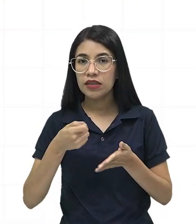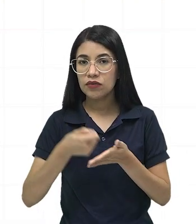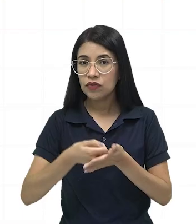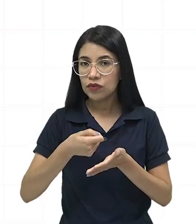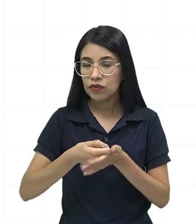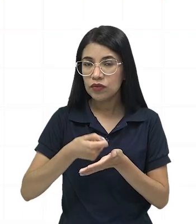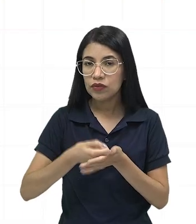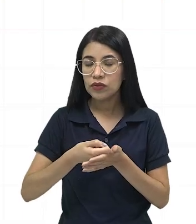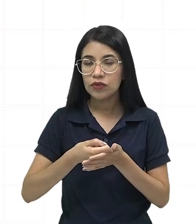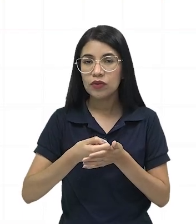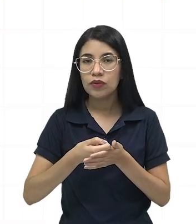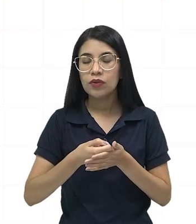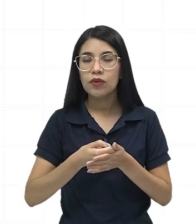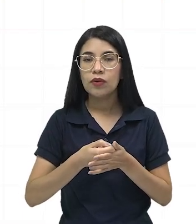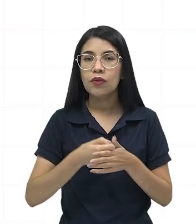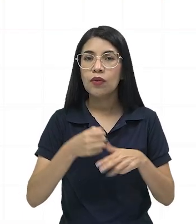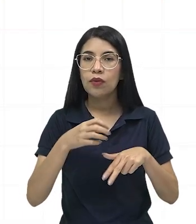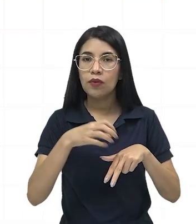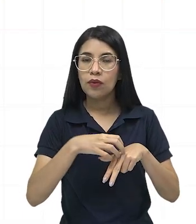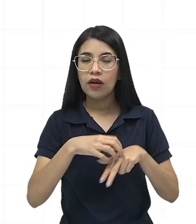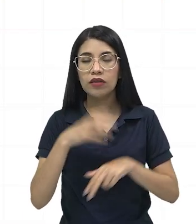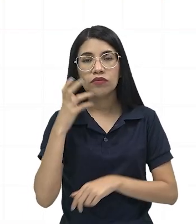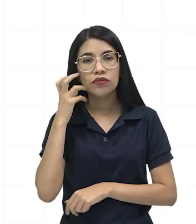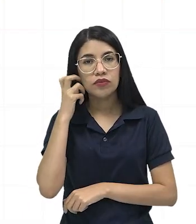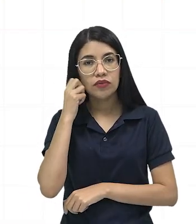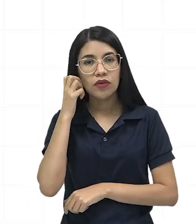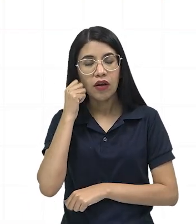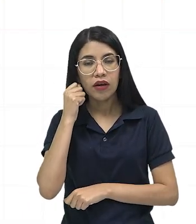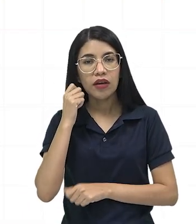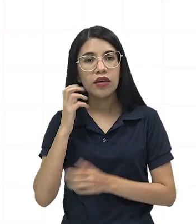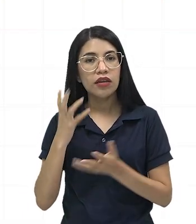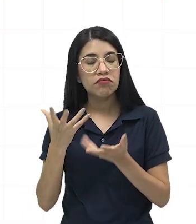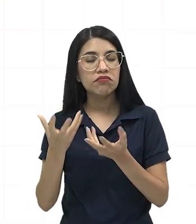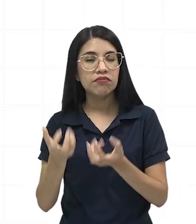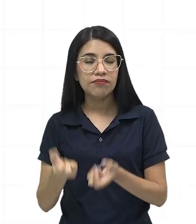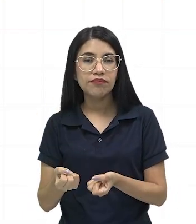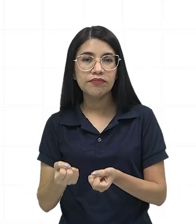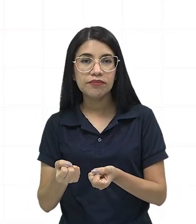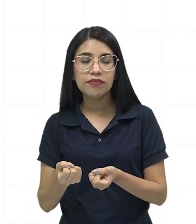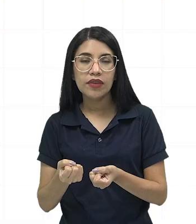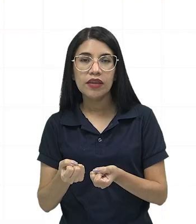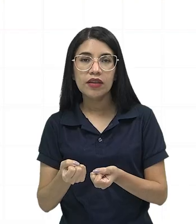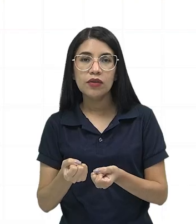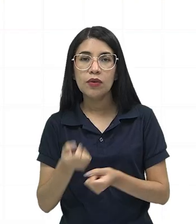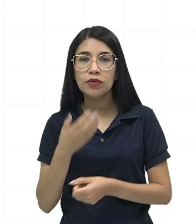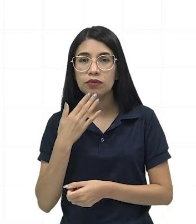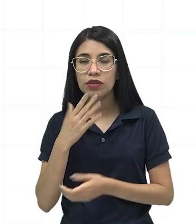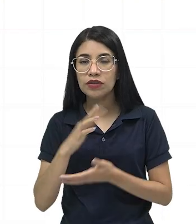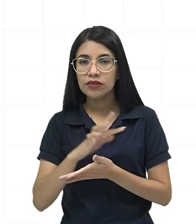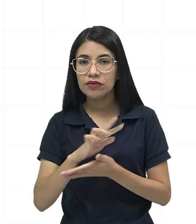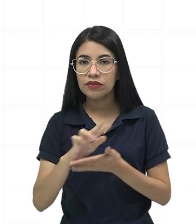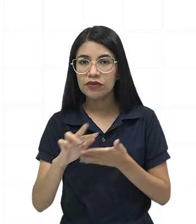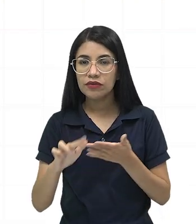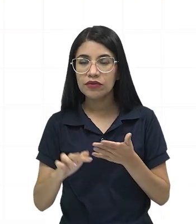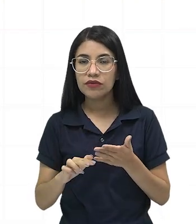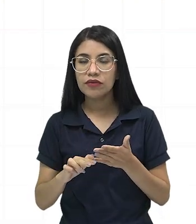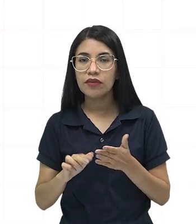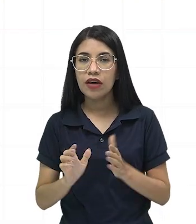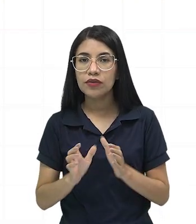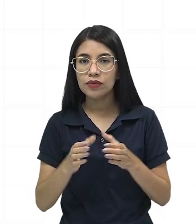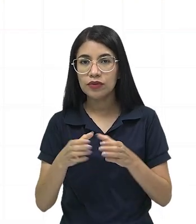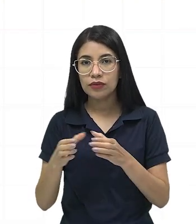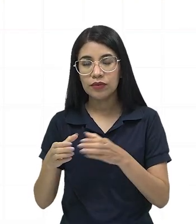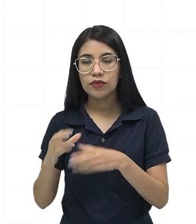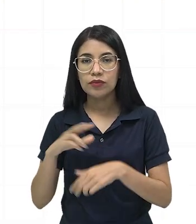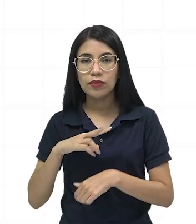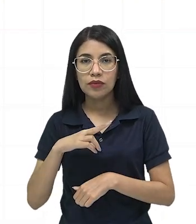pressionado, o rei Dom João VI vai ceder, né, a esses pedidos das cortes